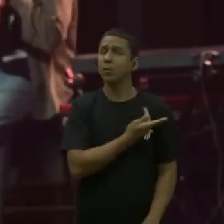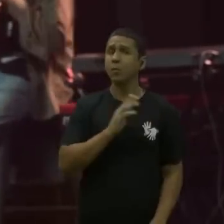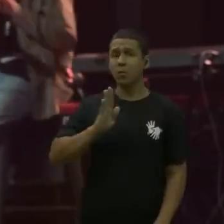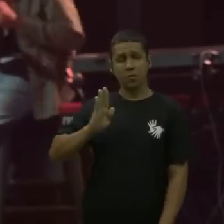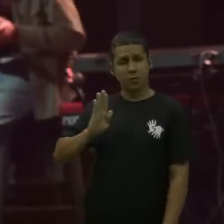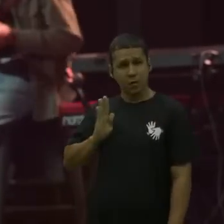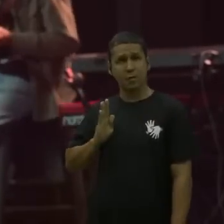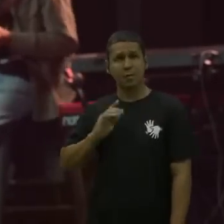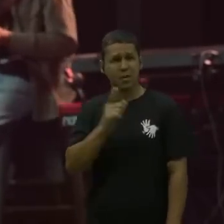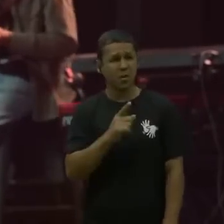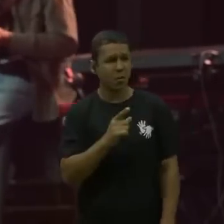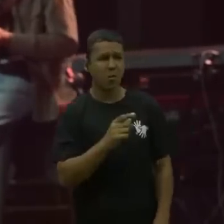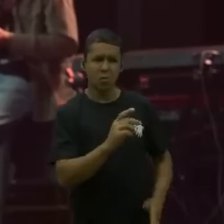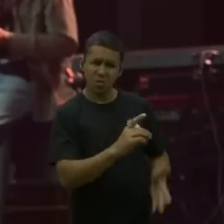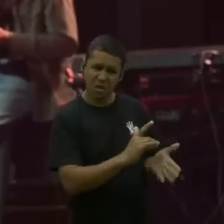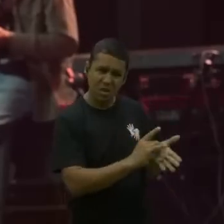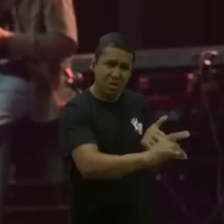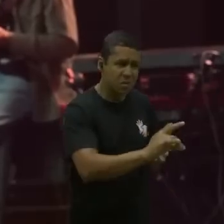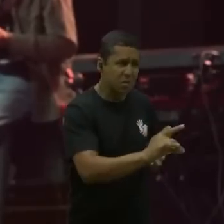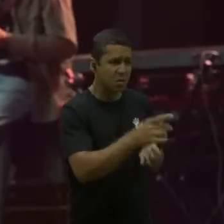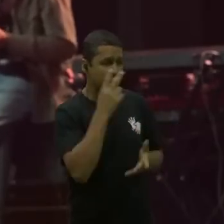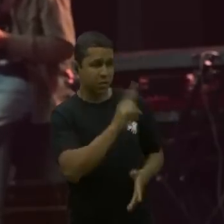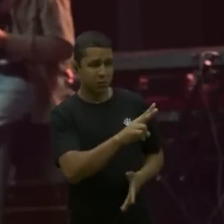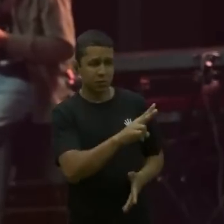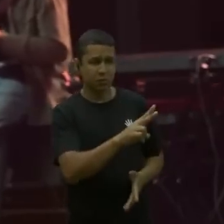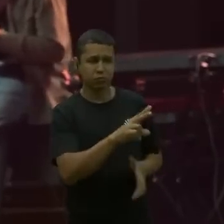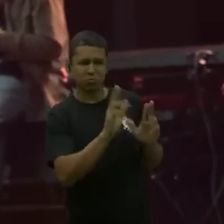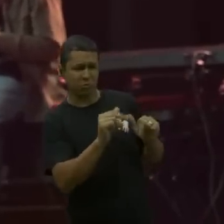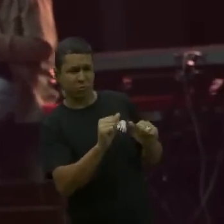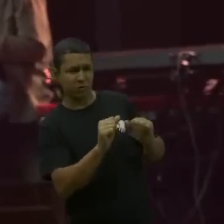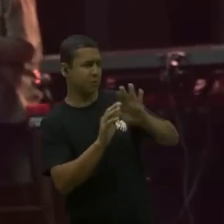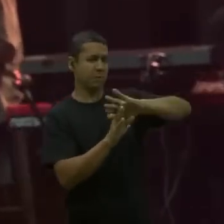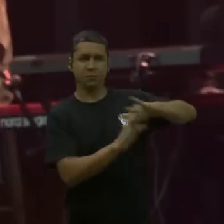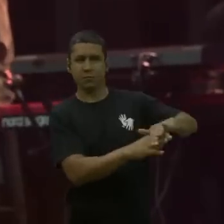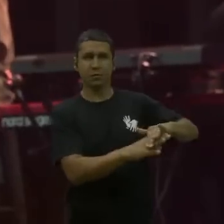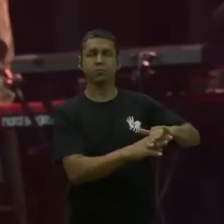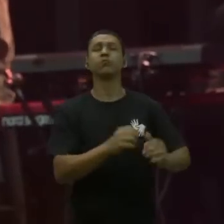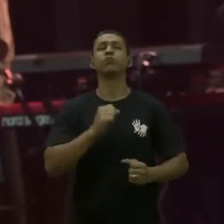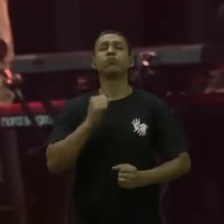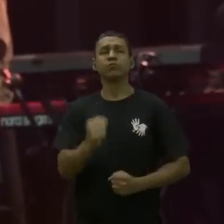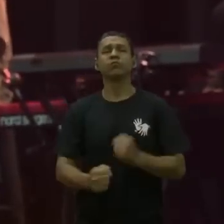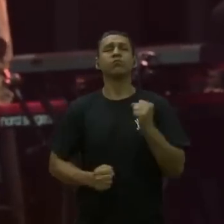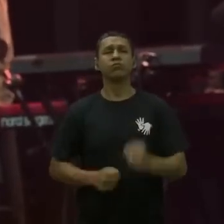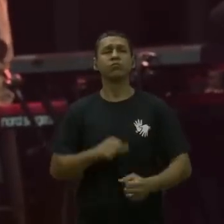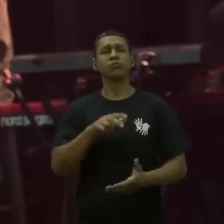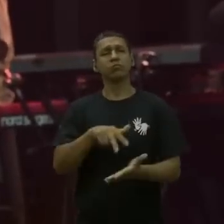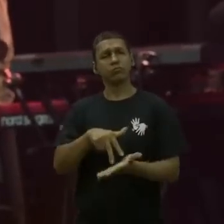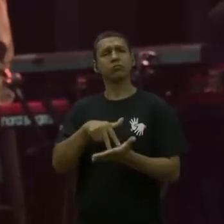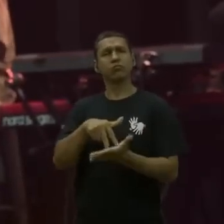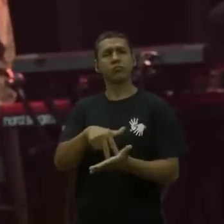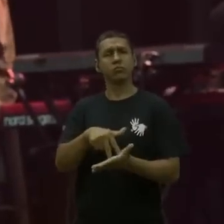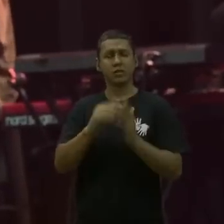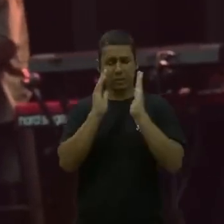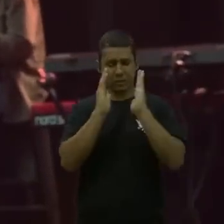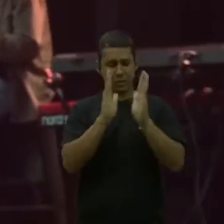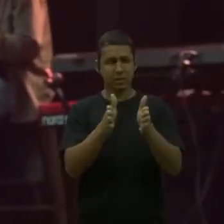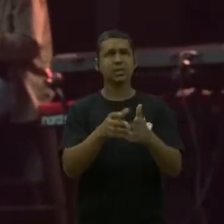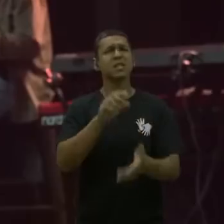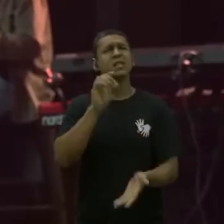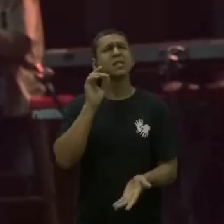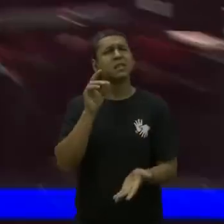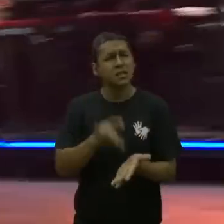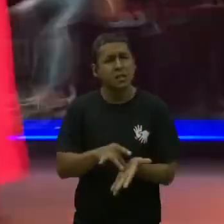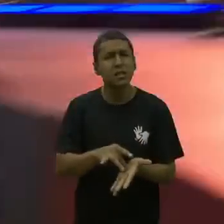vocês viram, vocês nunca mais verão. Caminhe agora tendo certeza de que o Deus que liberou a palavra